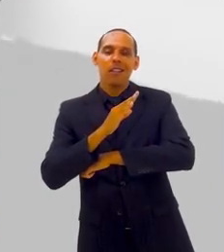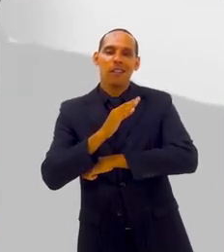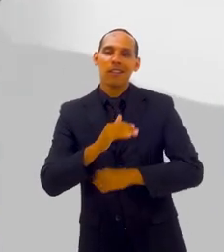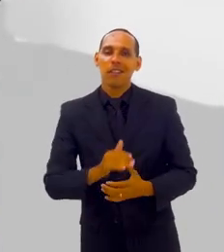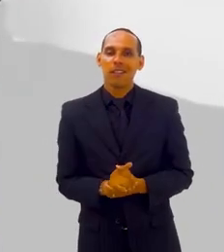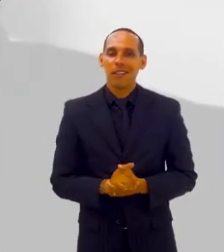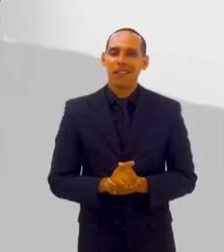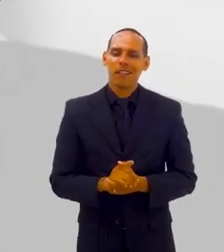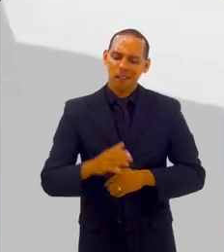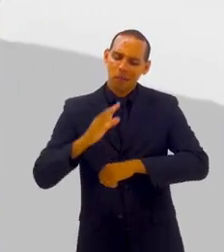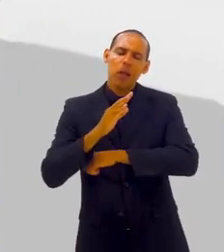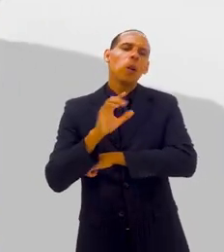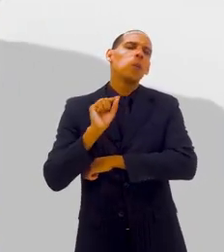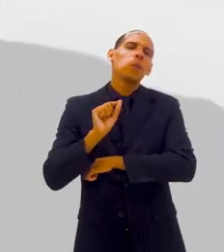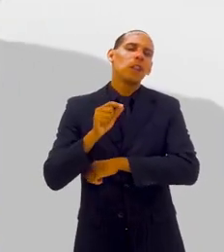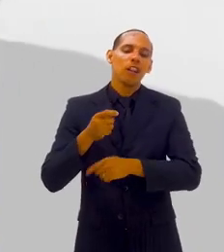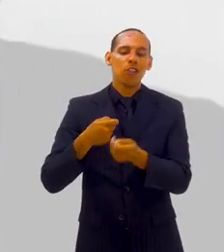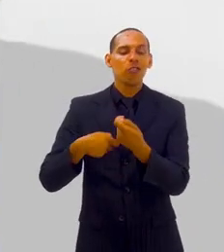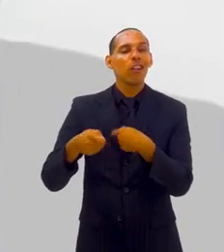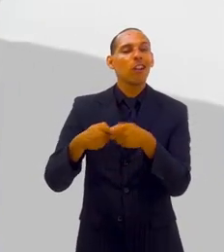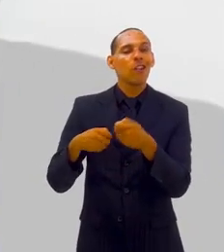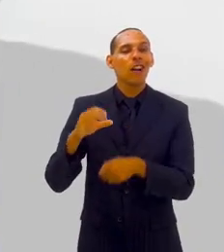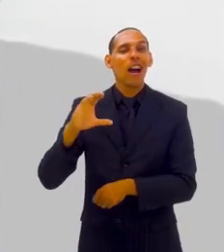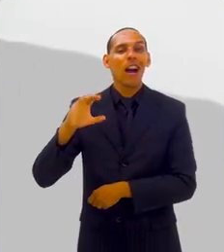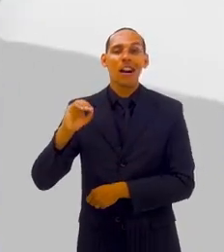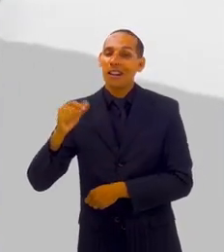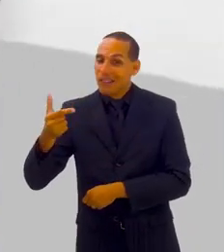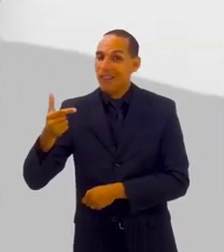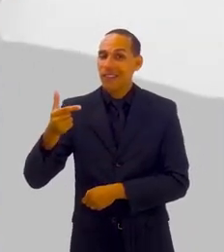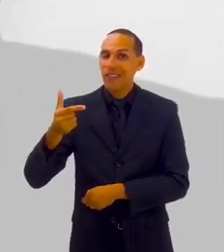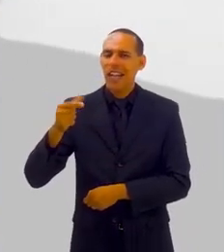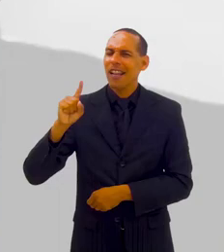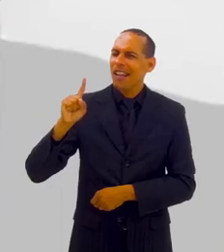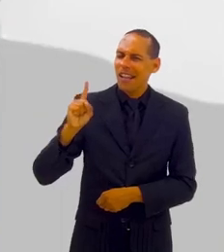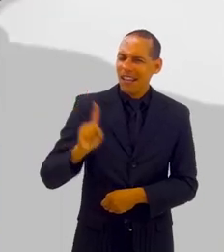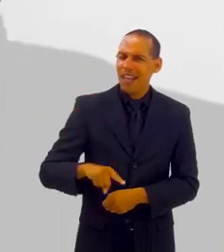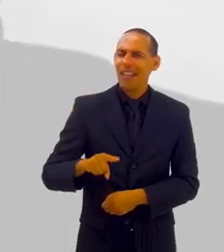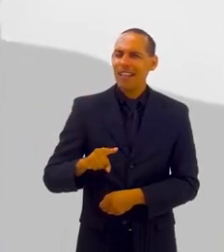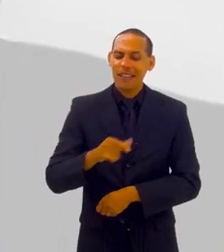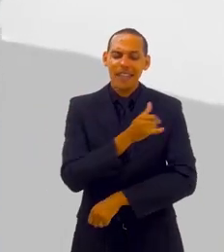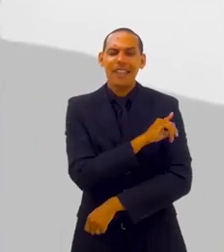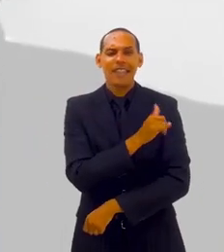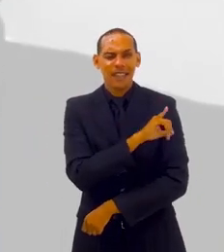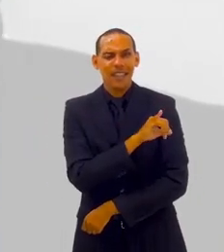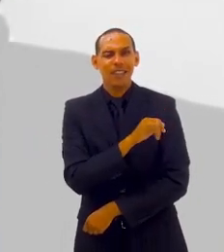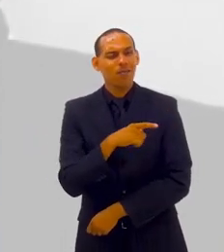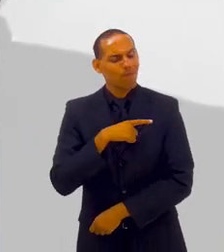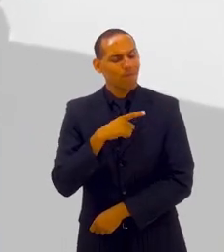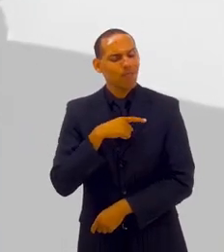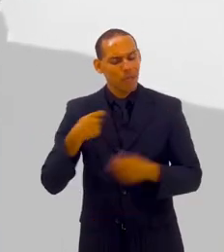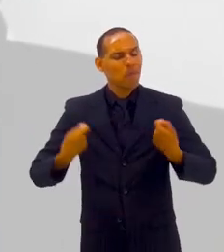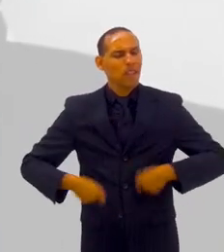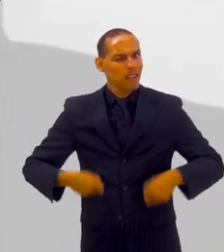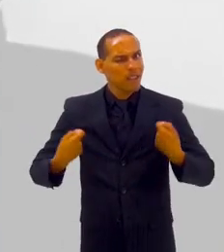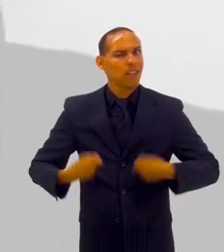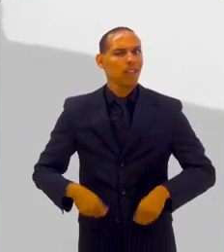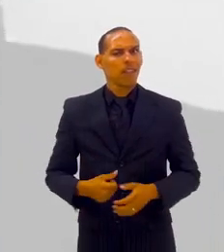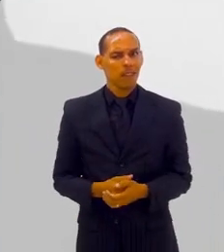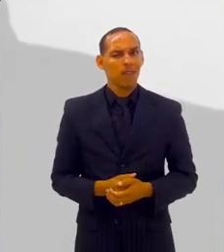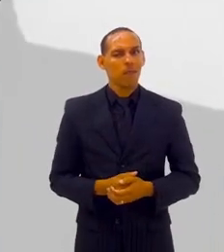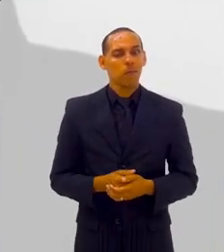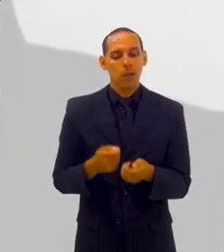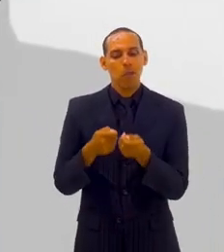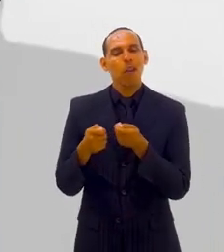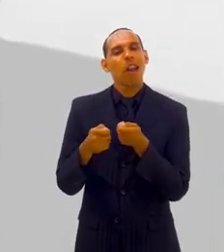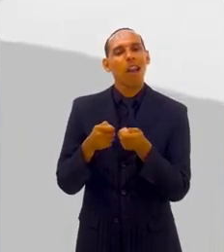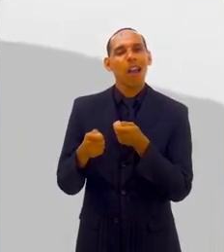de negociação de carbono Porque isso é uma coisa que o Rio de Janeiro também tem que ter o Rio de Janeiro